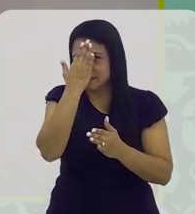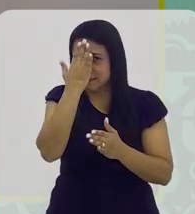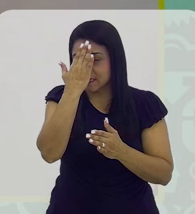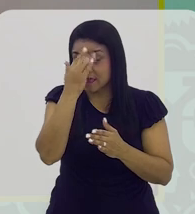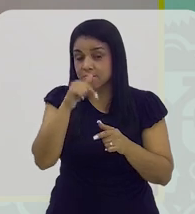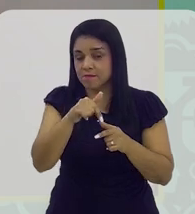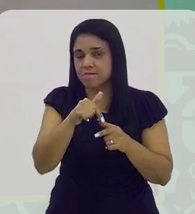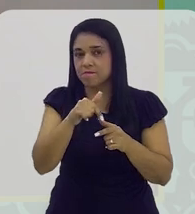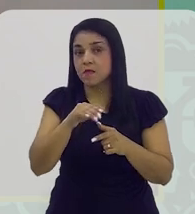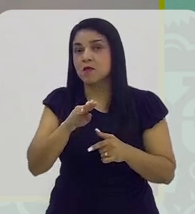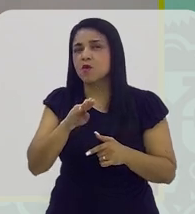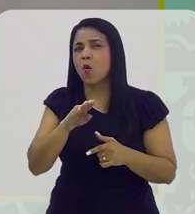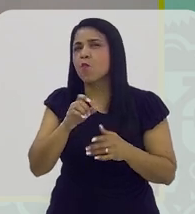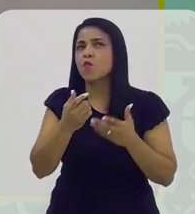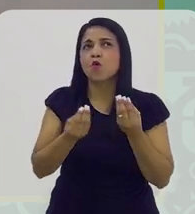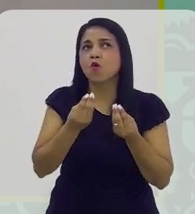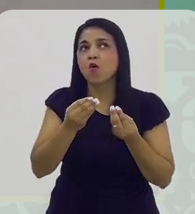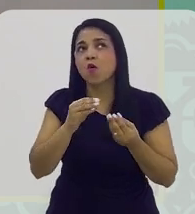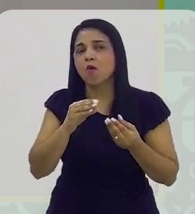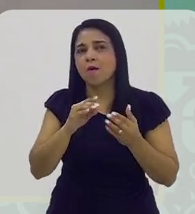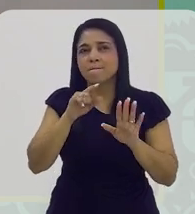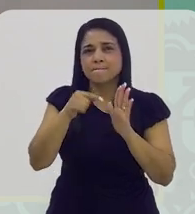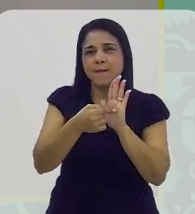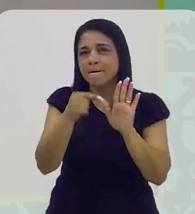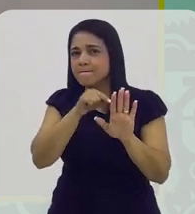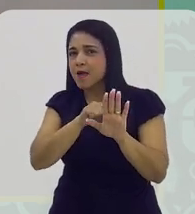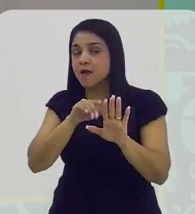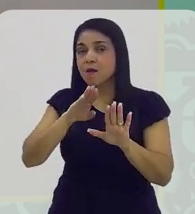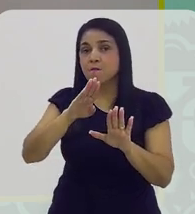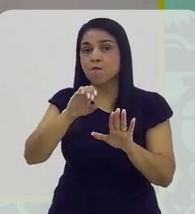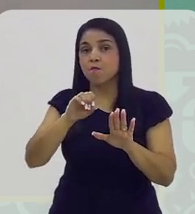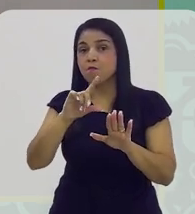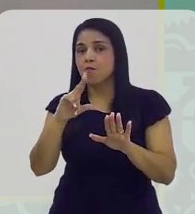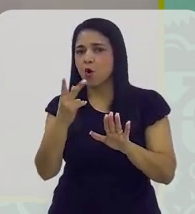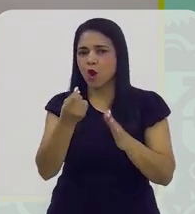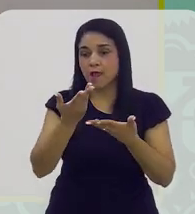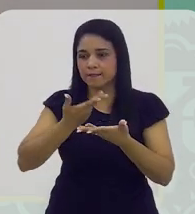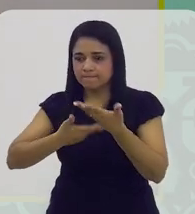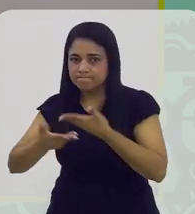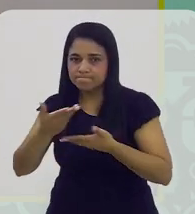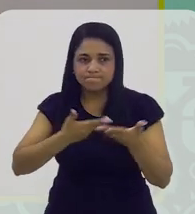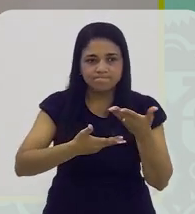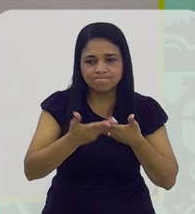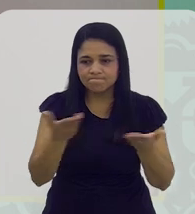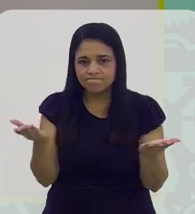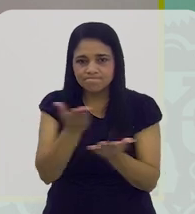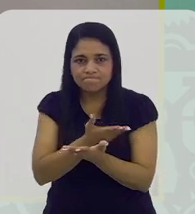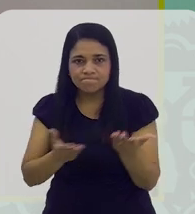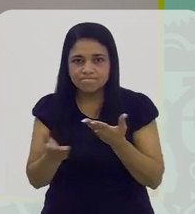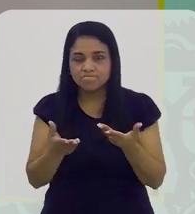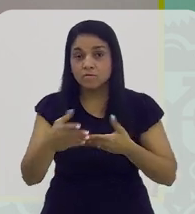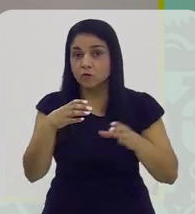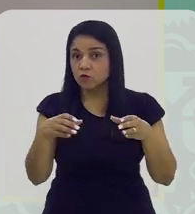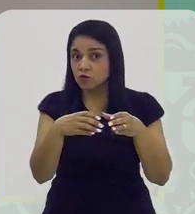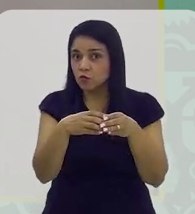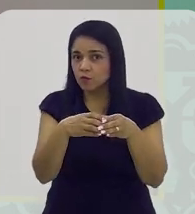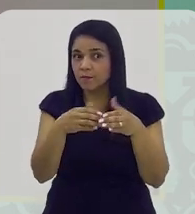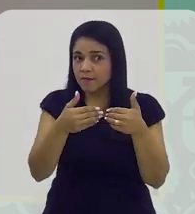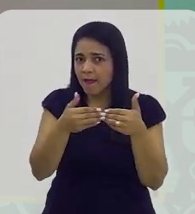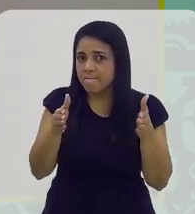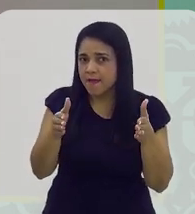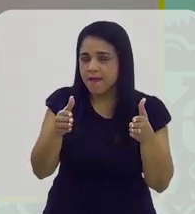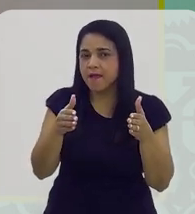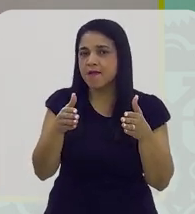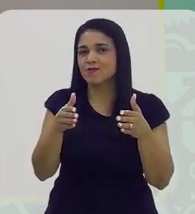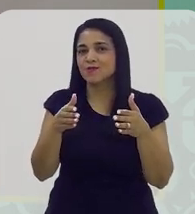isso, e nessas bolhas eles interagem entre eles, mas eles conseguem, mesmo com esses espaços